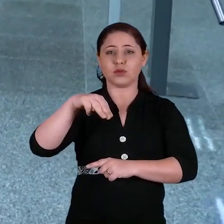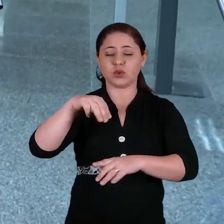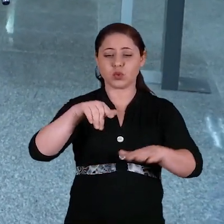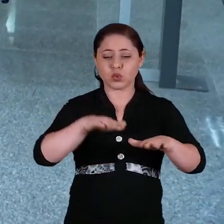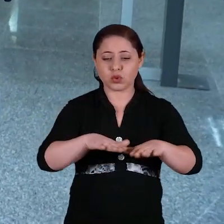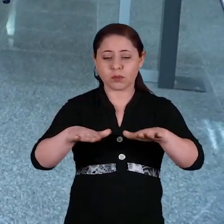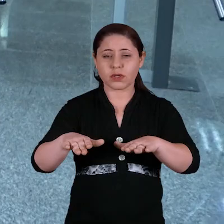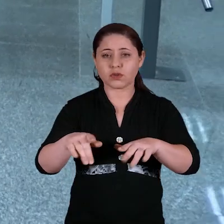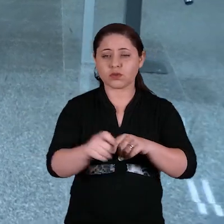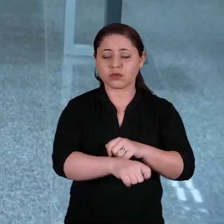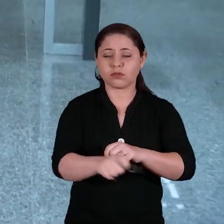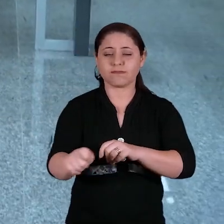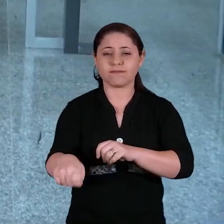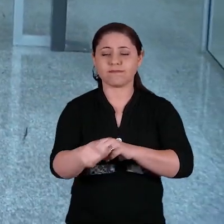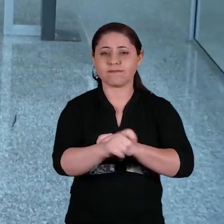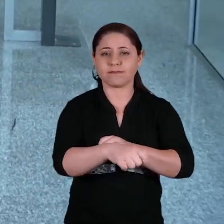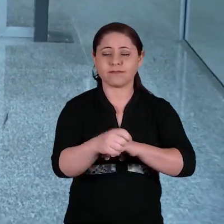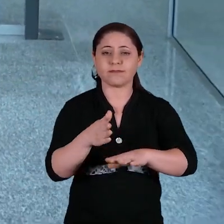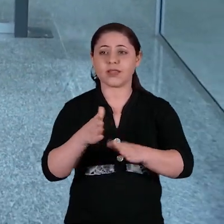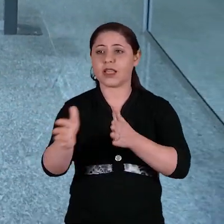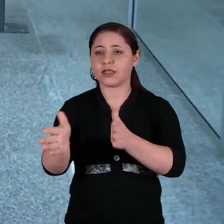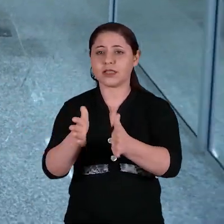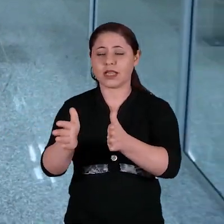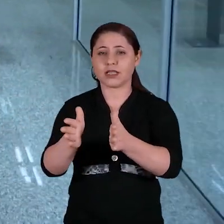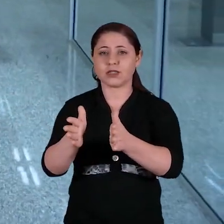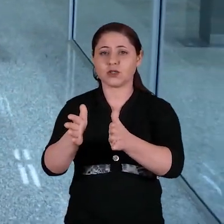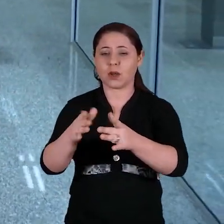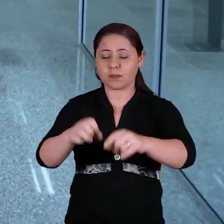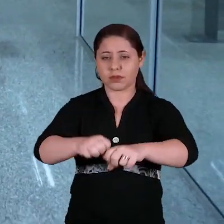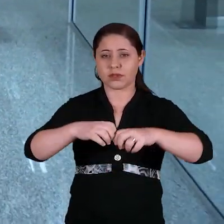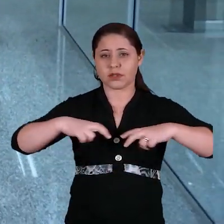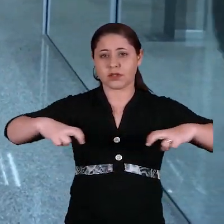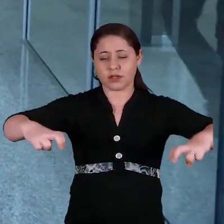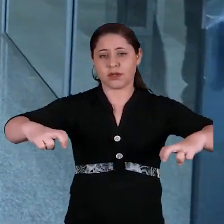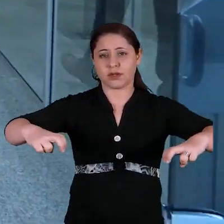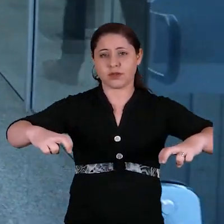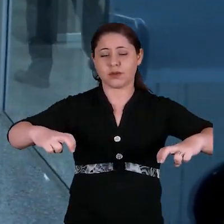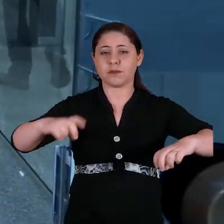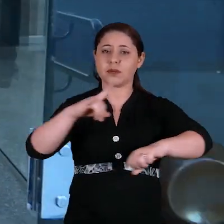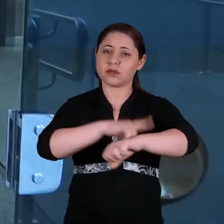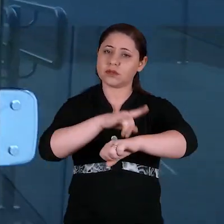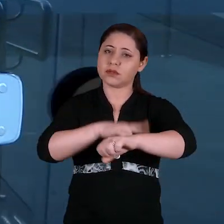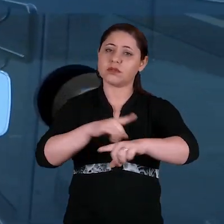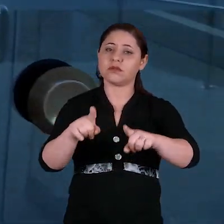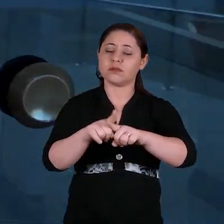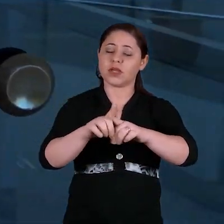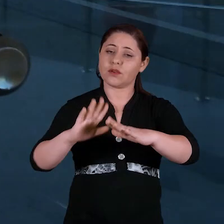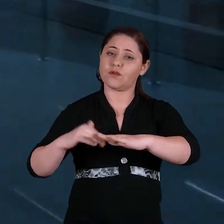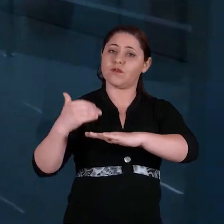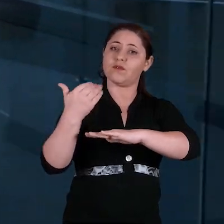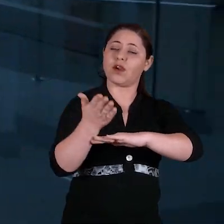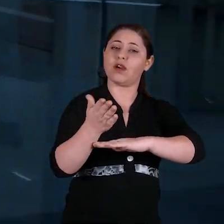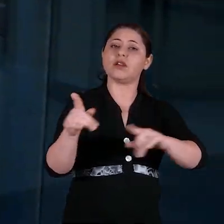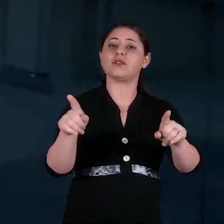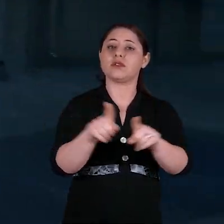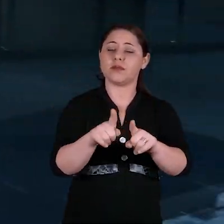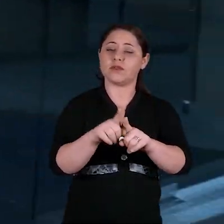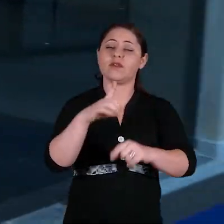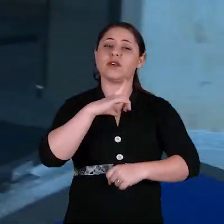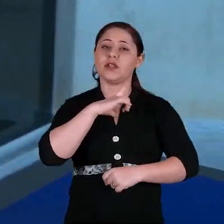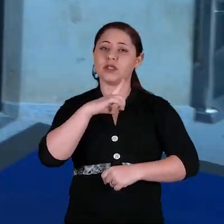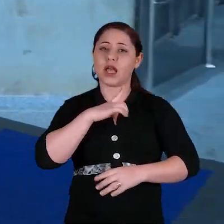dando acesso aos plenários, banheiros e corredores aqui na parte interna, e a parte externa da Assembleia vai